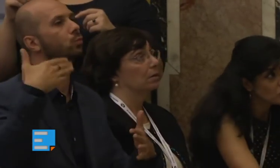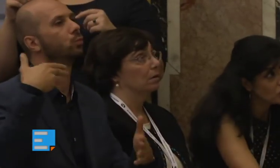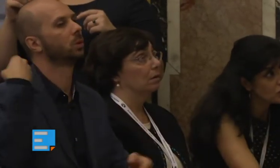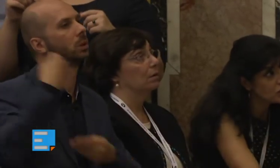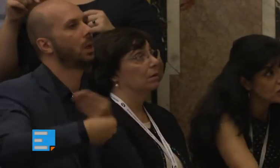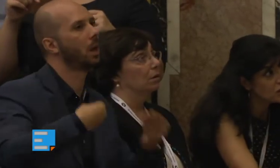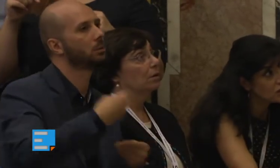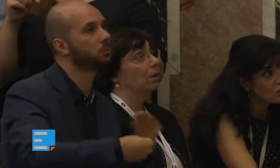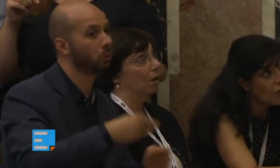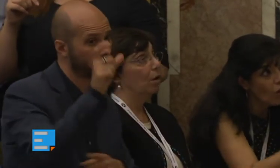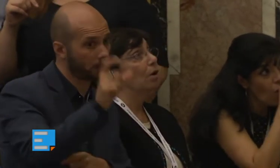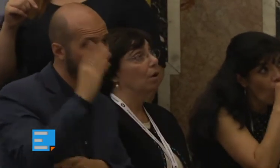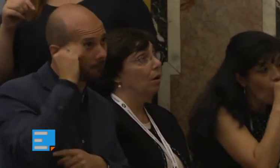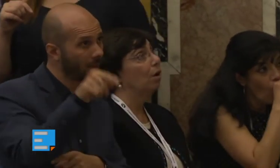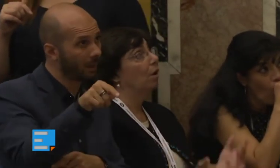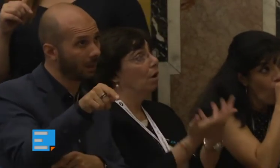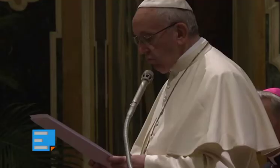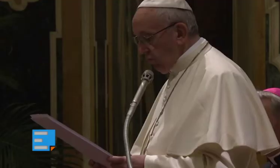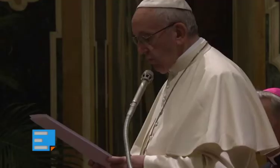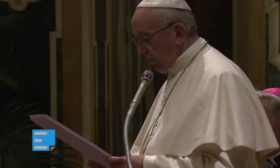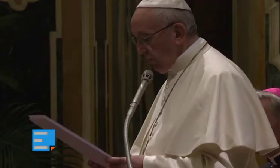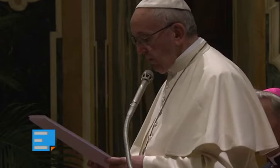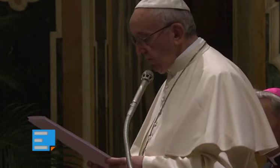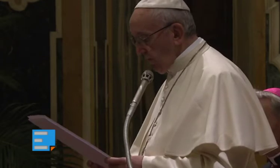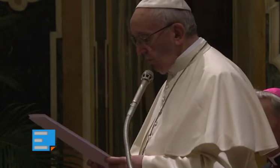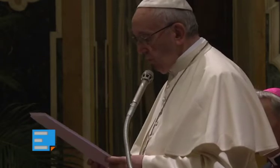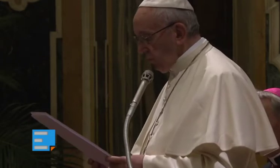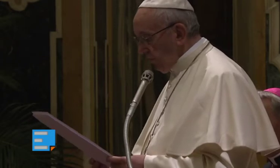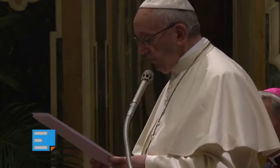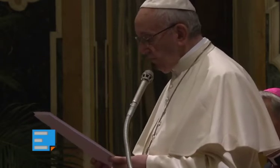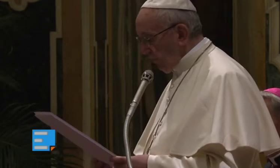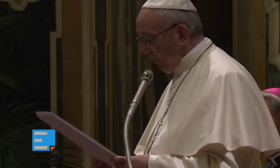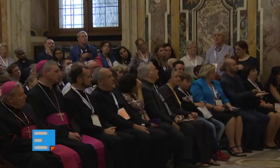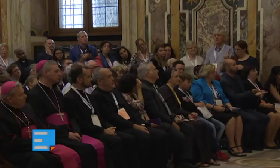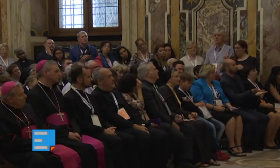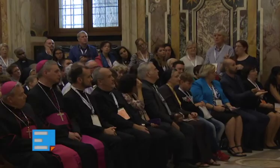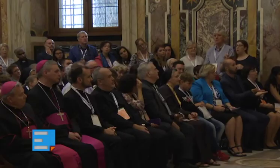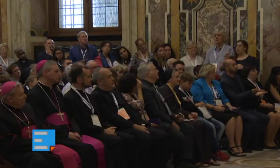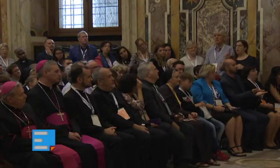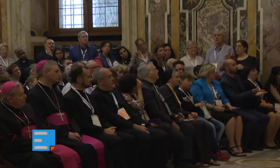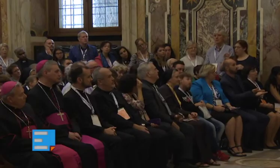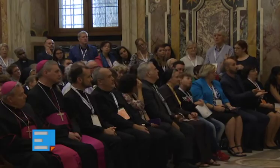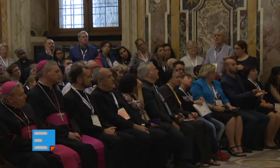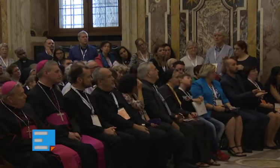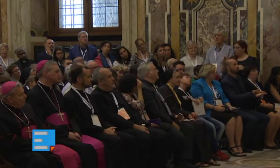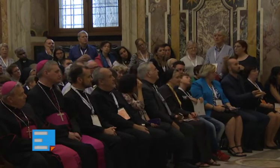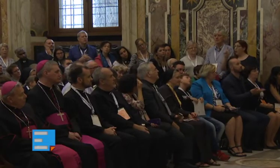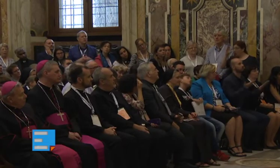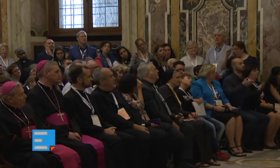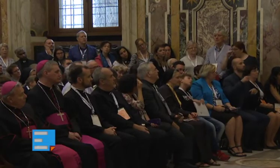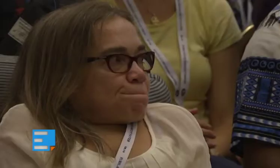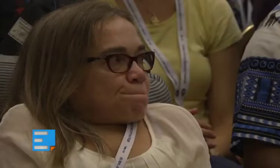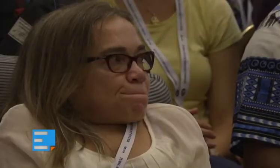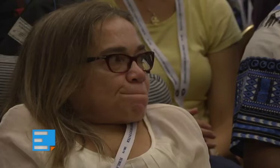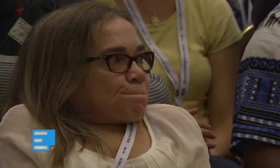normal como o ato de respirar. Só assim a sociedade é mais justa e todos se sentem mais integrados